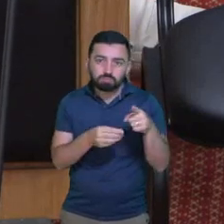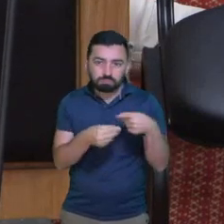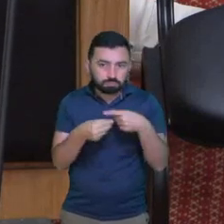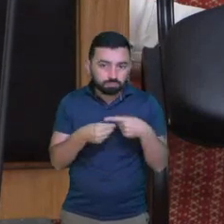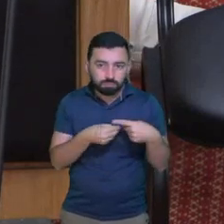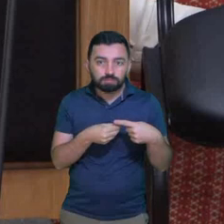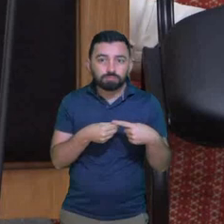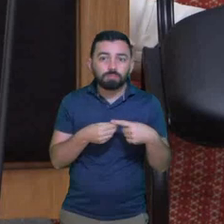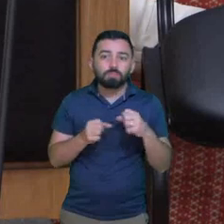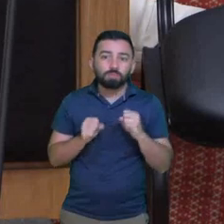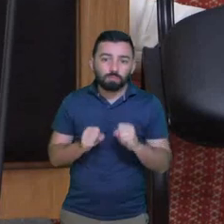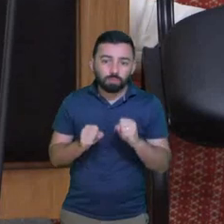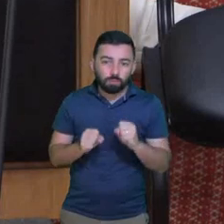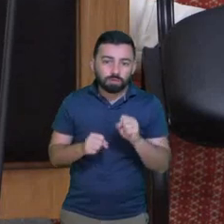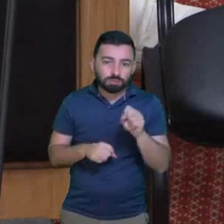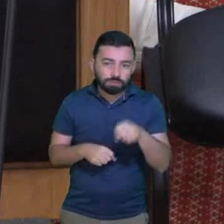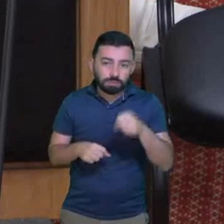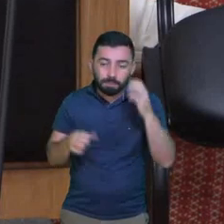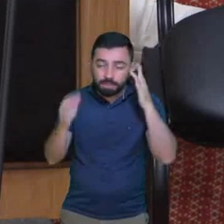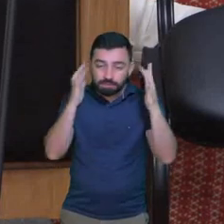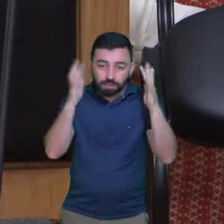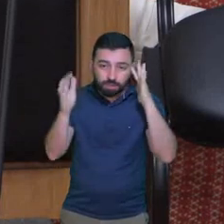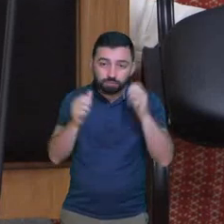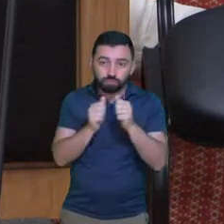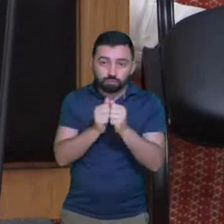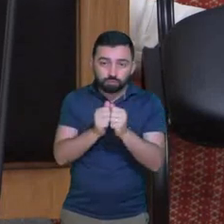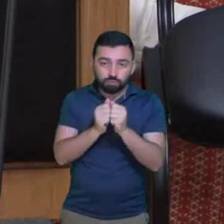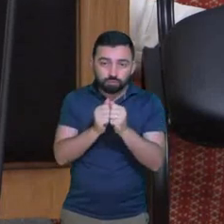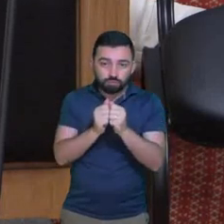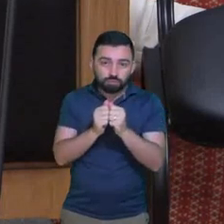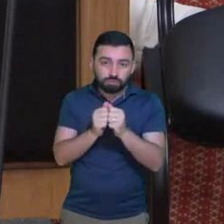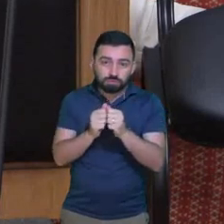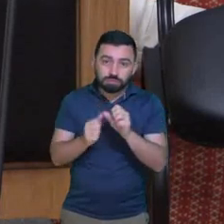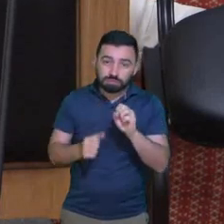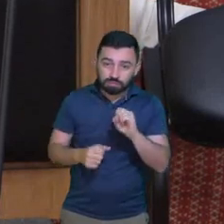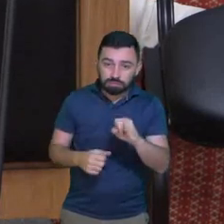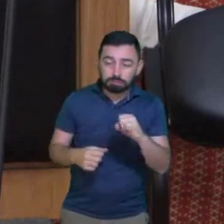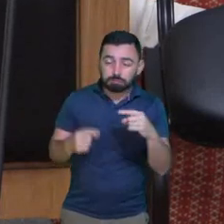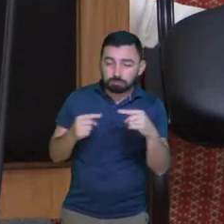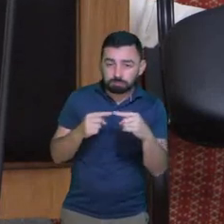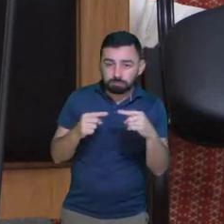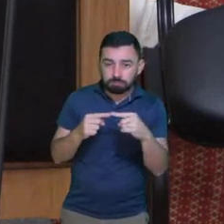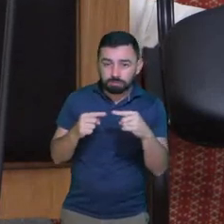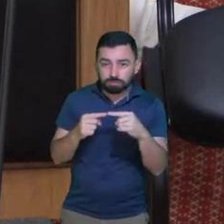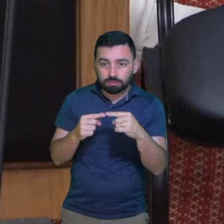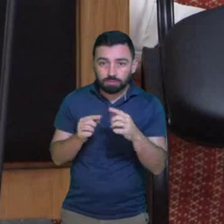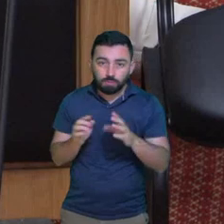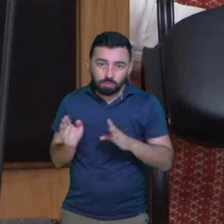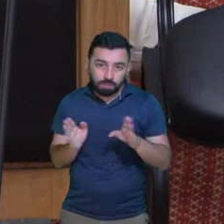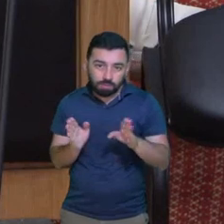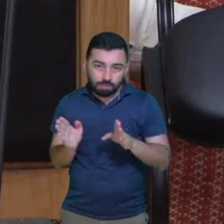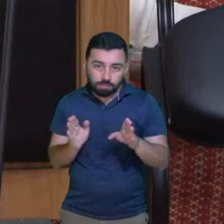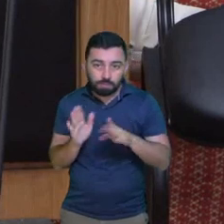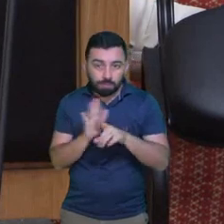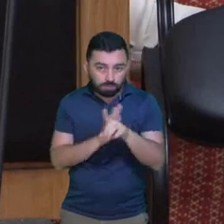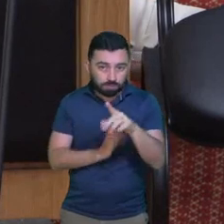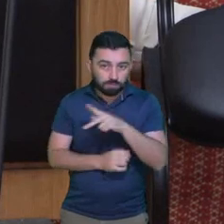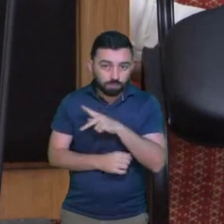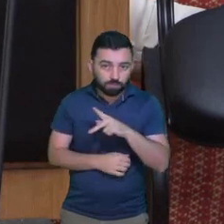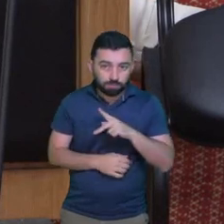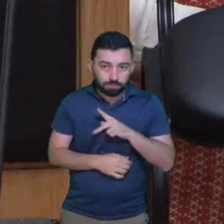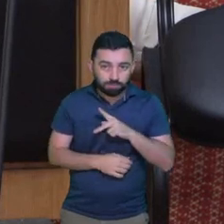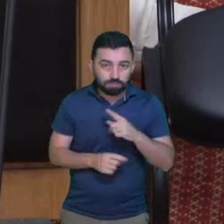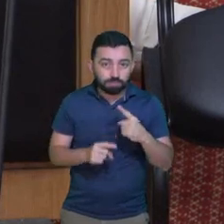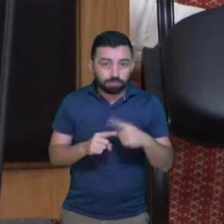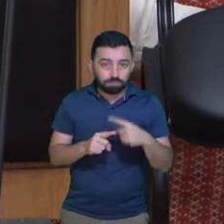gente pode pensar juntos e aí eh faz sentido para nós ter esse momento de consulta pública porque